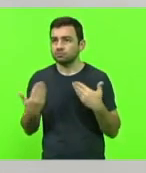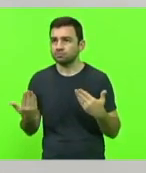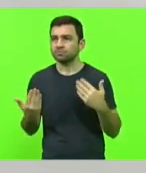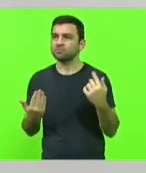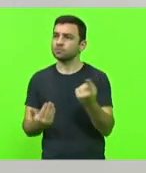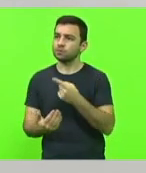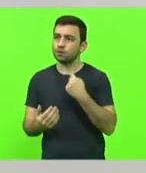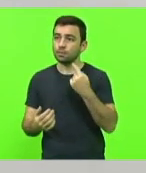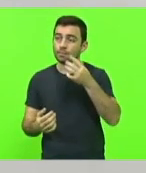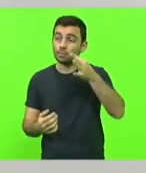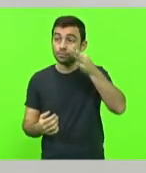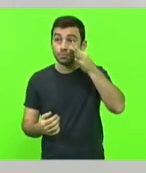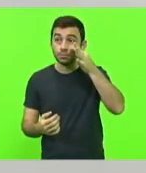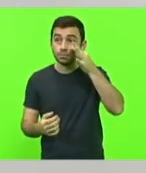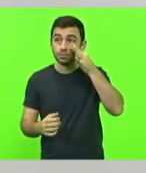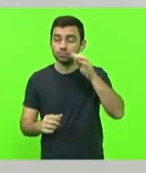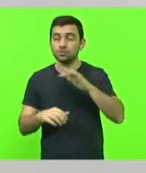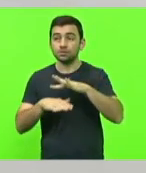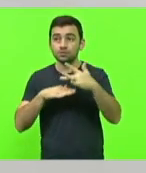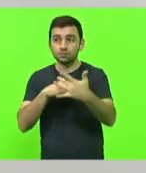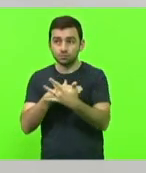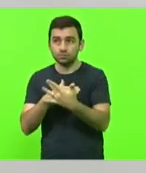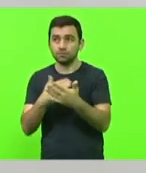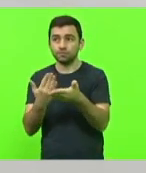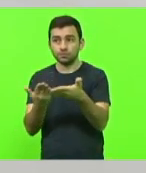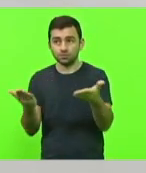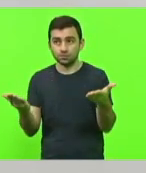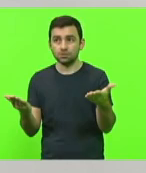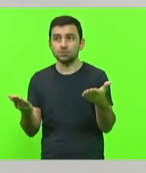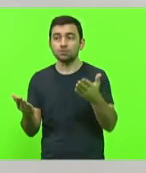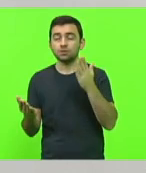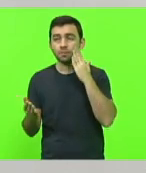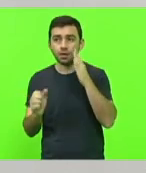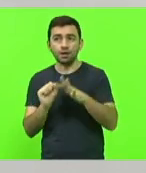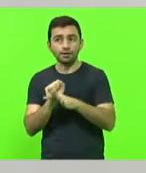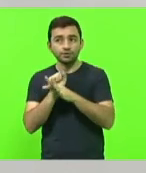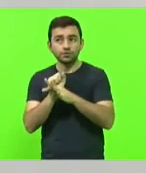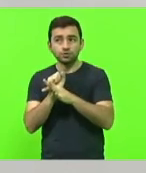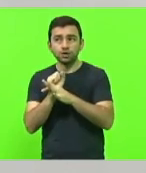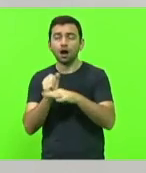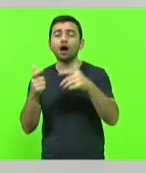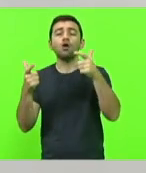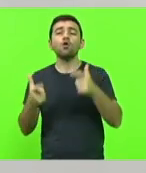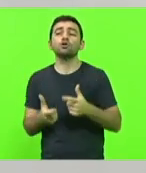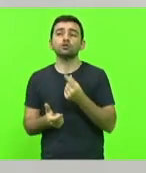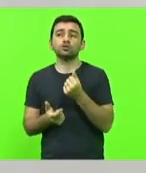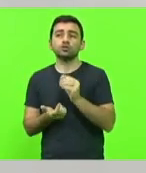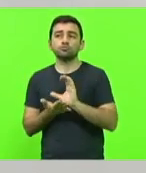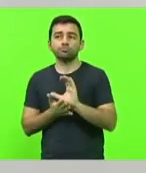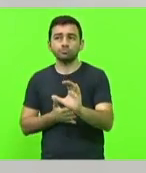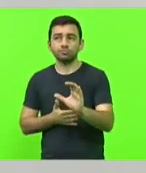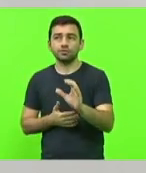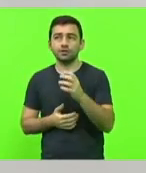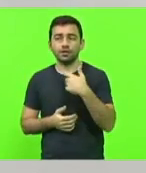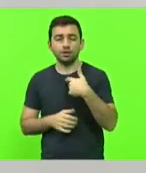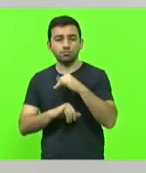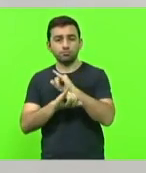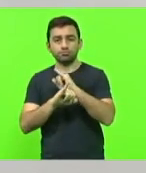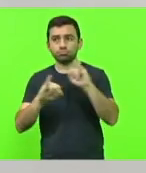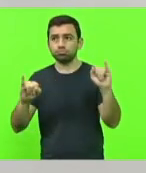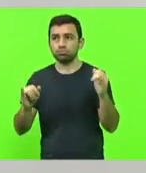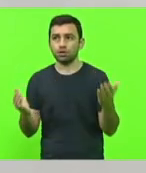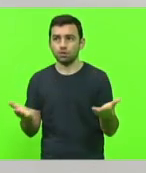telespectadores e aqueles que nos acompanham pelas redes sociais possam ter mais garantia de onde vai esse recurso, eu faço aqui a exposição.